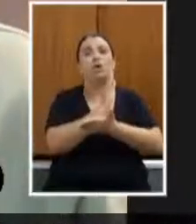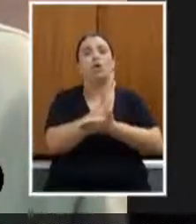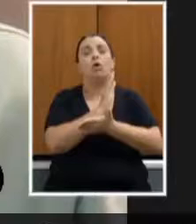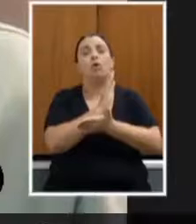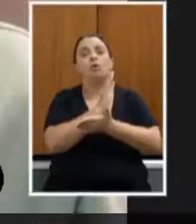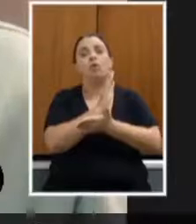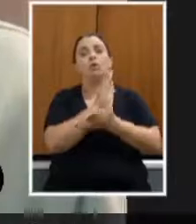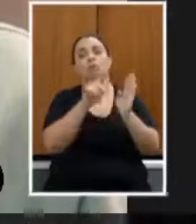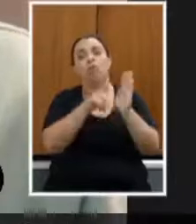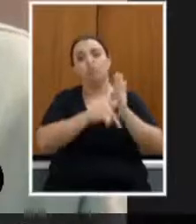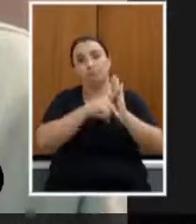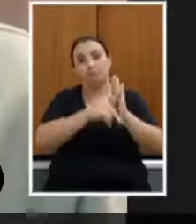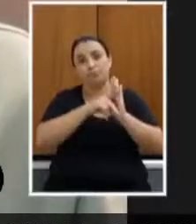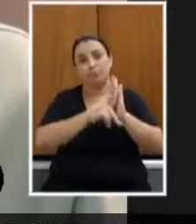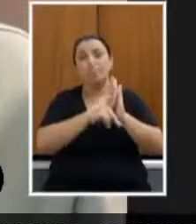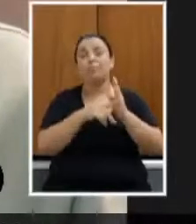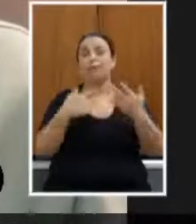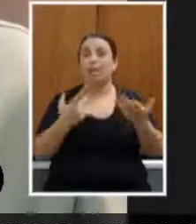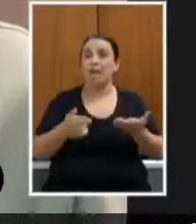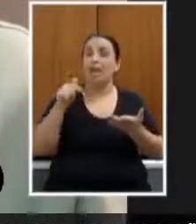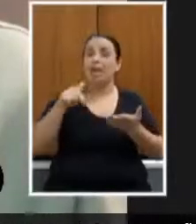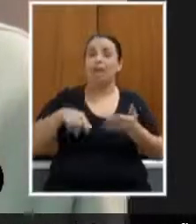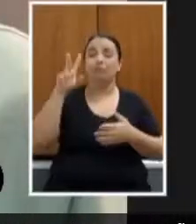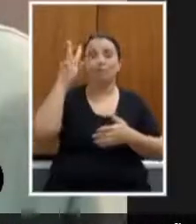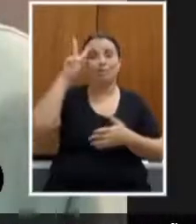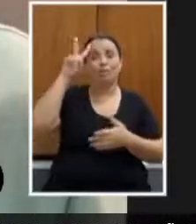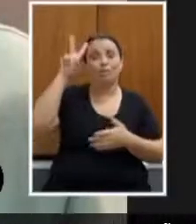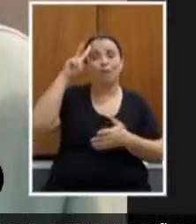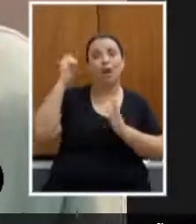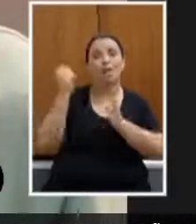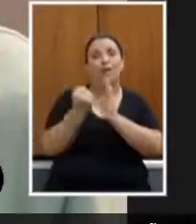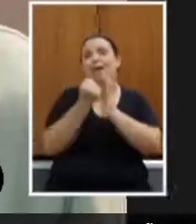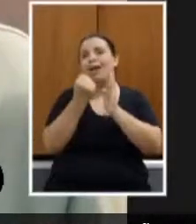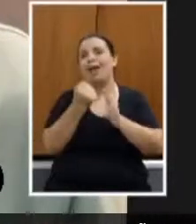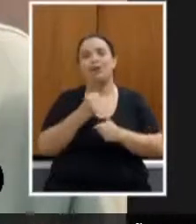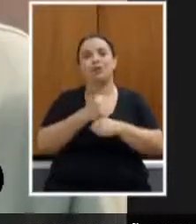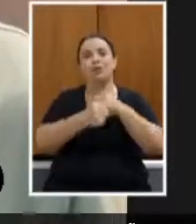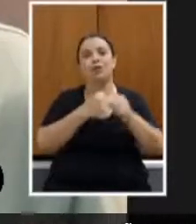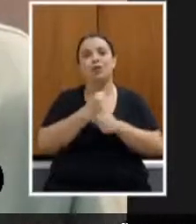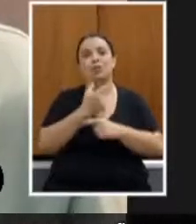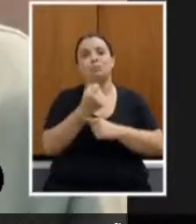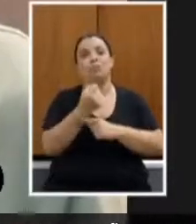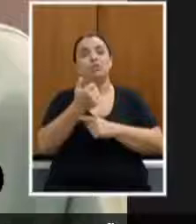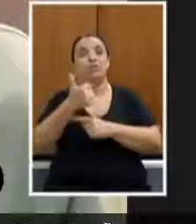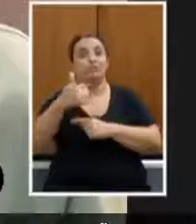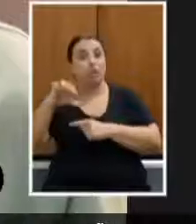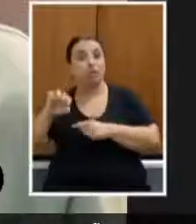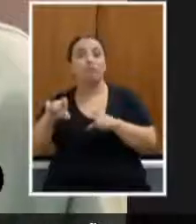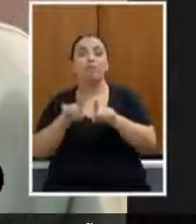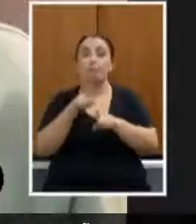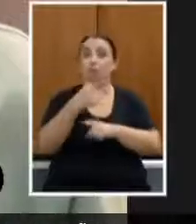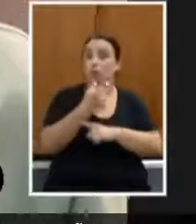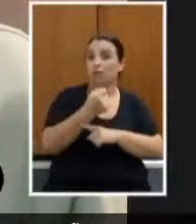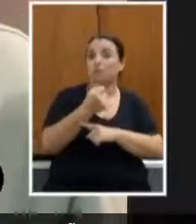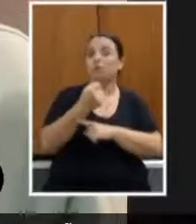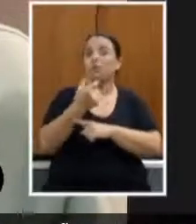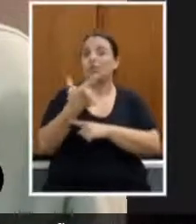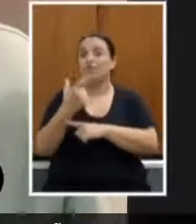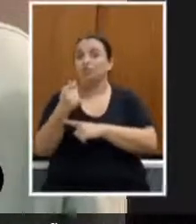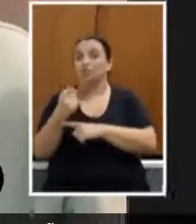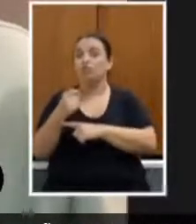presidente, vai ficar para a história 2019-2020. A Assembleia produziu muito, mesmo no momento crítico da